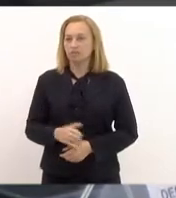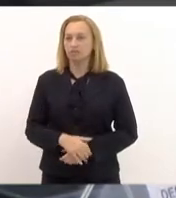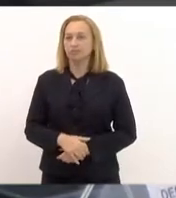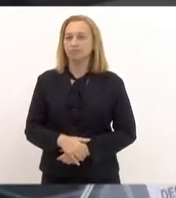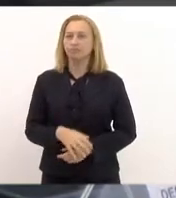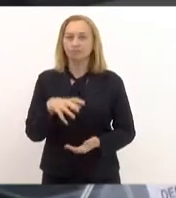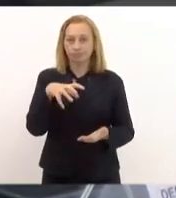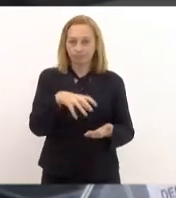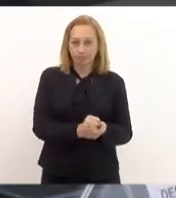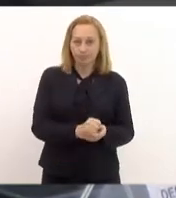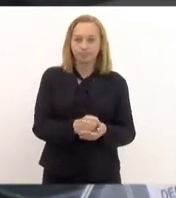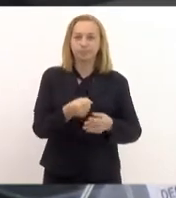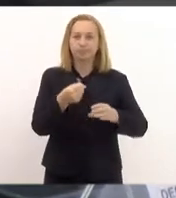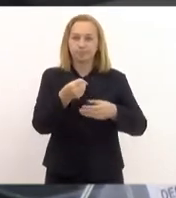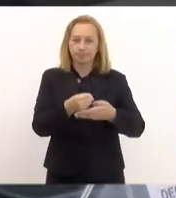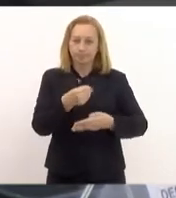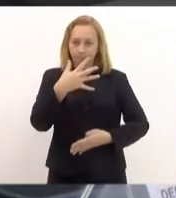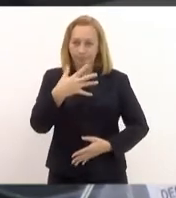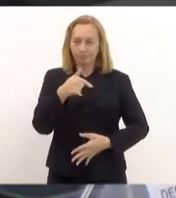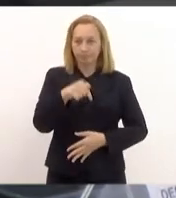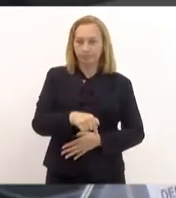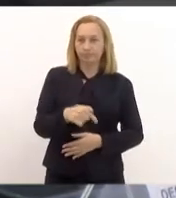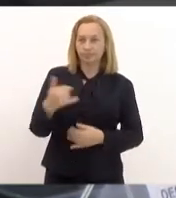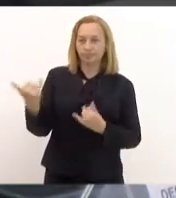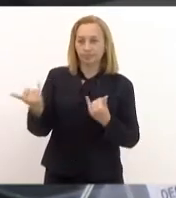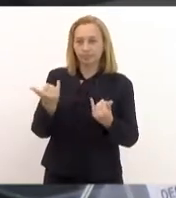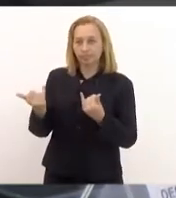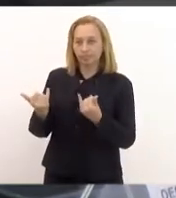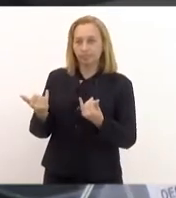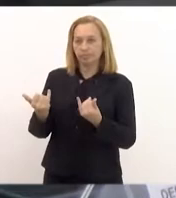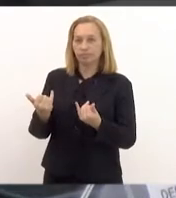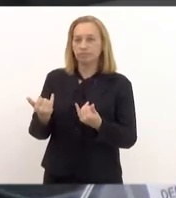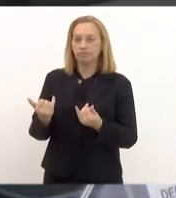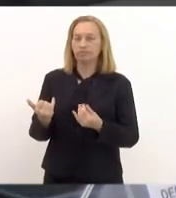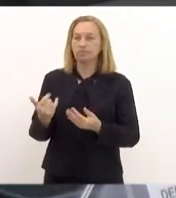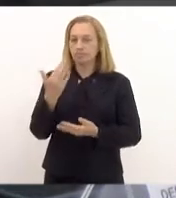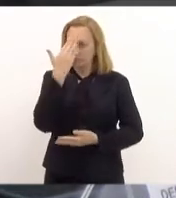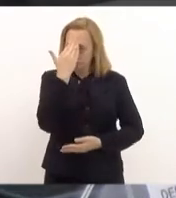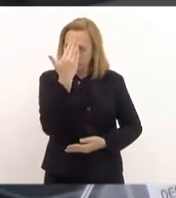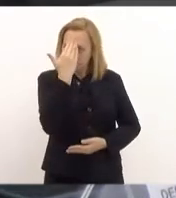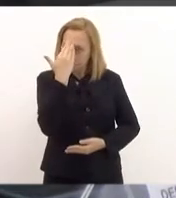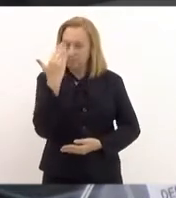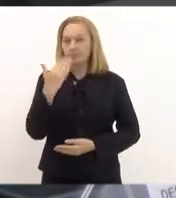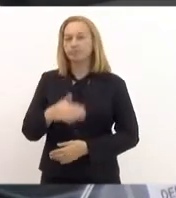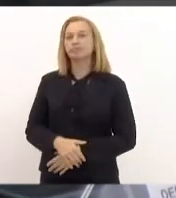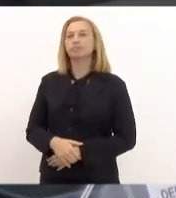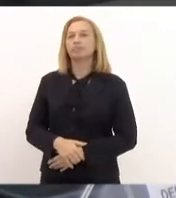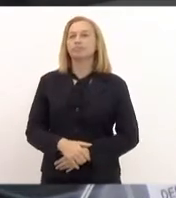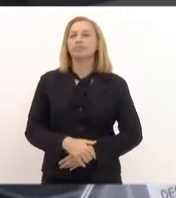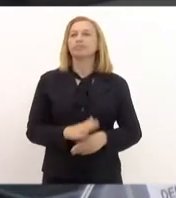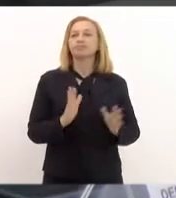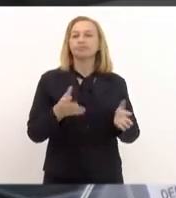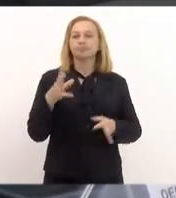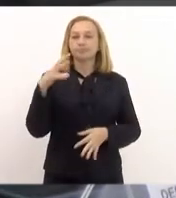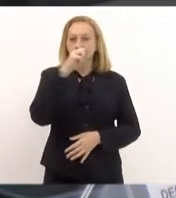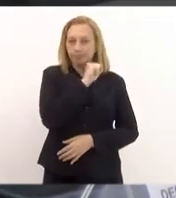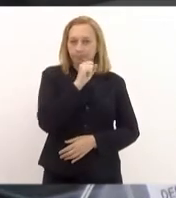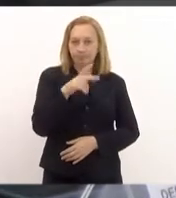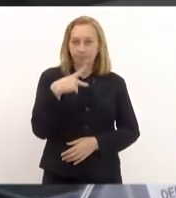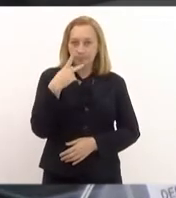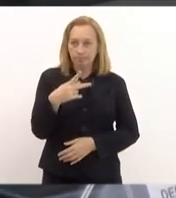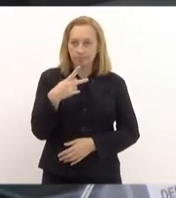Se fizerem registrar no chat, aqui a assessoria vai me passando e eu vou agradecendo. Eu quero passar a palavra muito